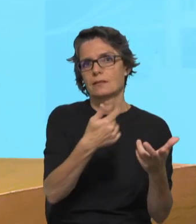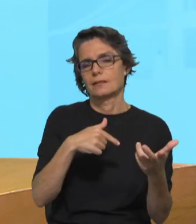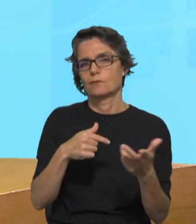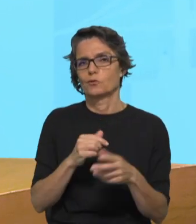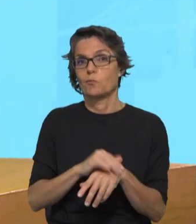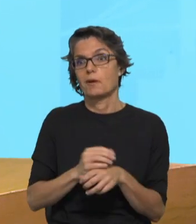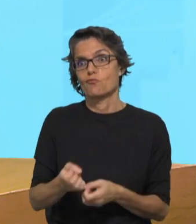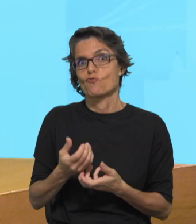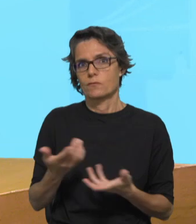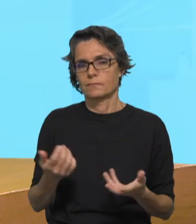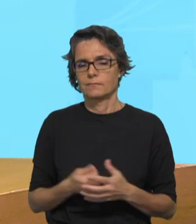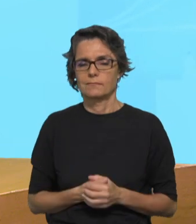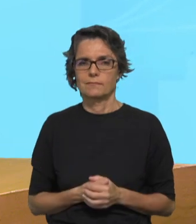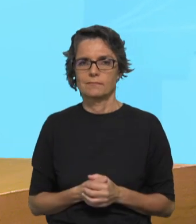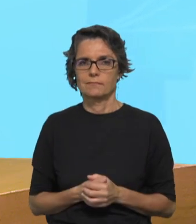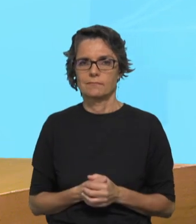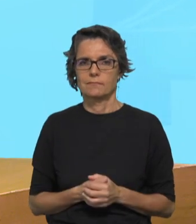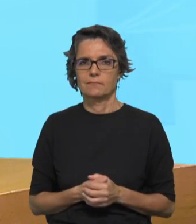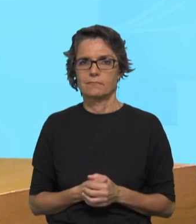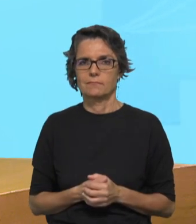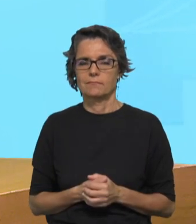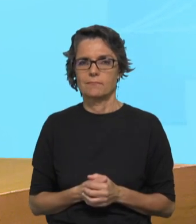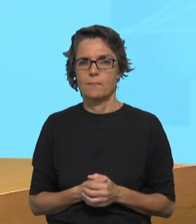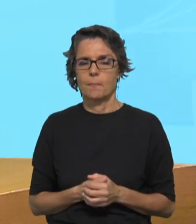pecados. Bom.